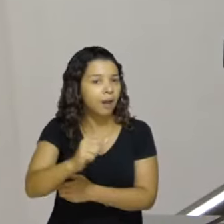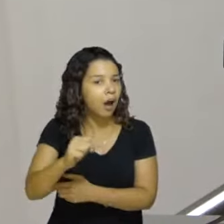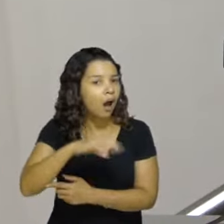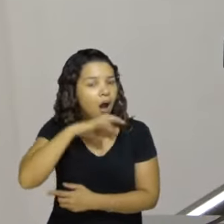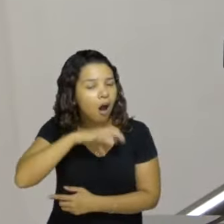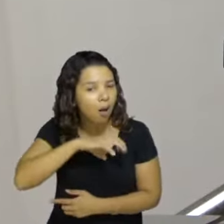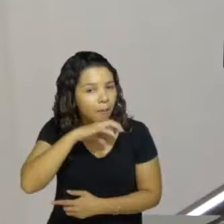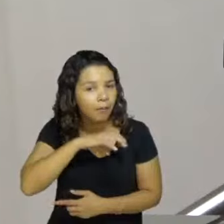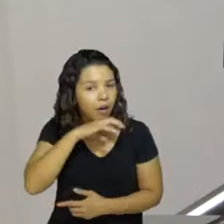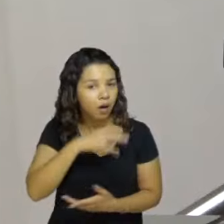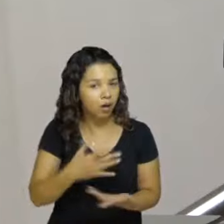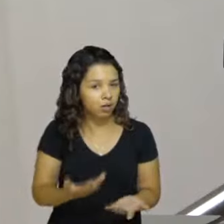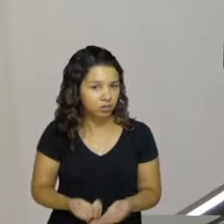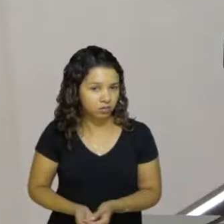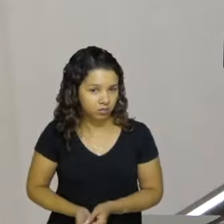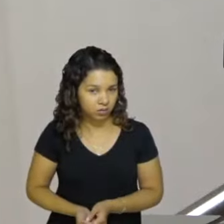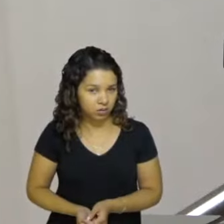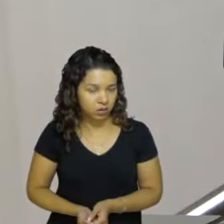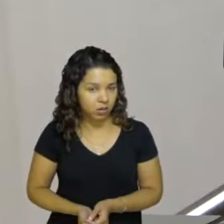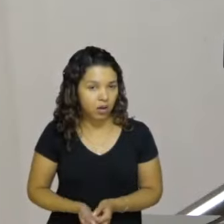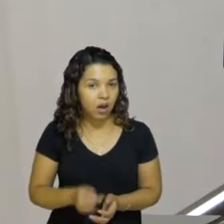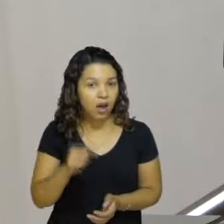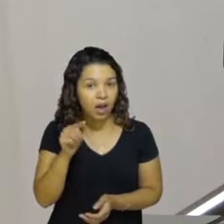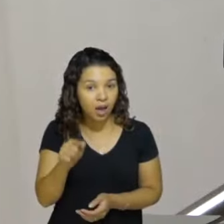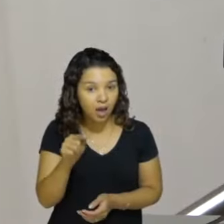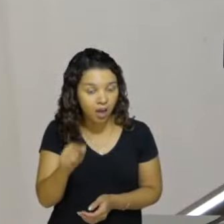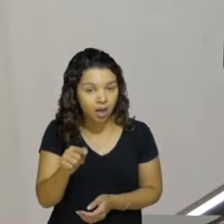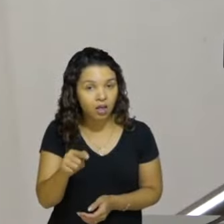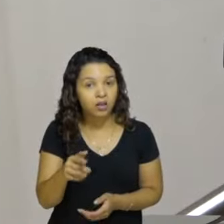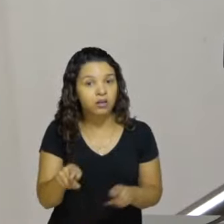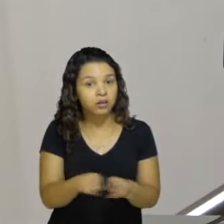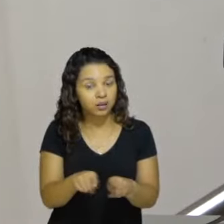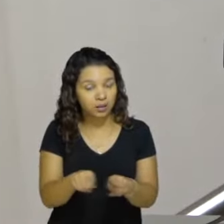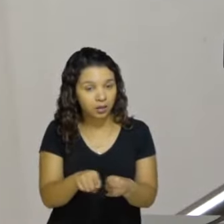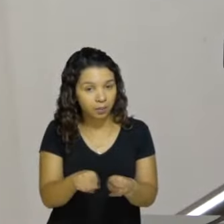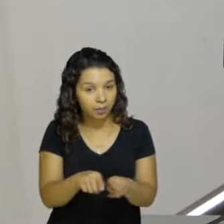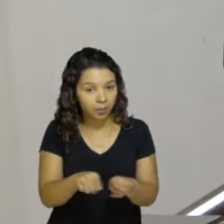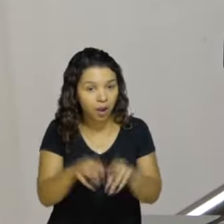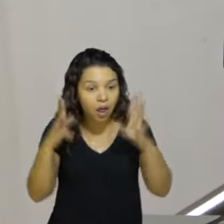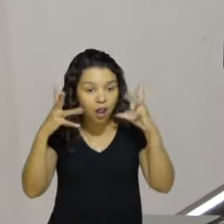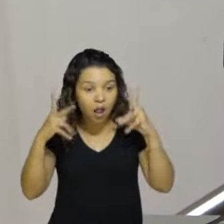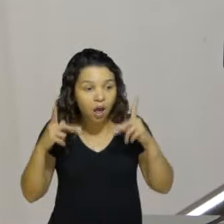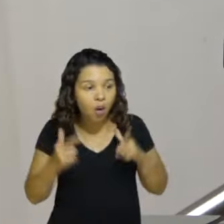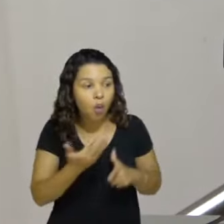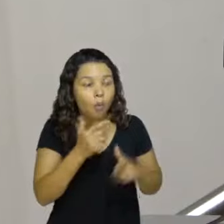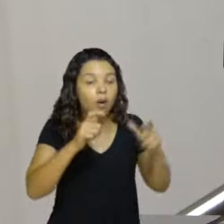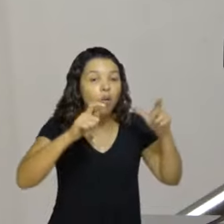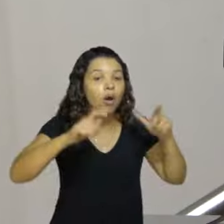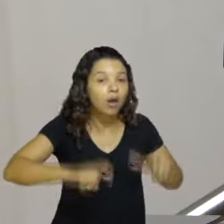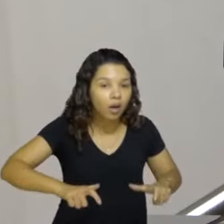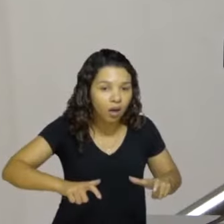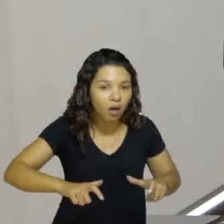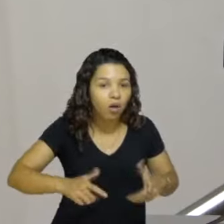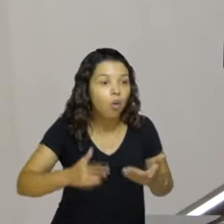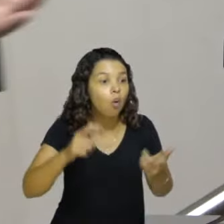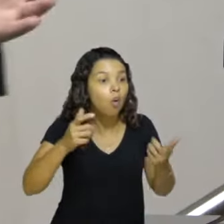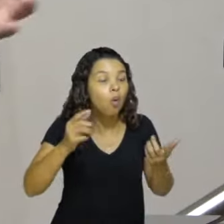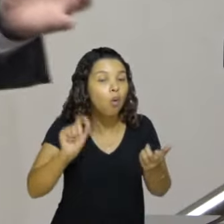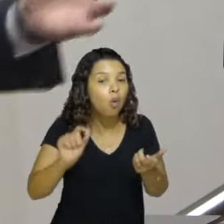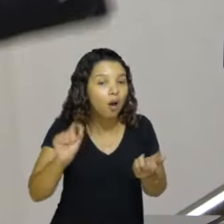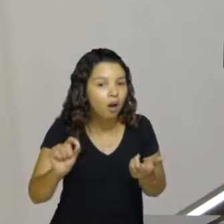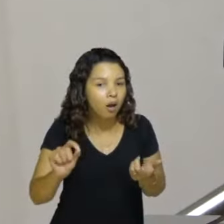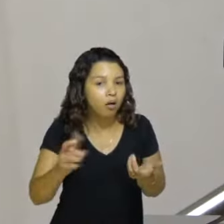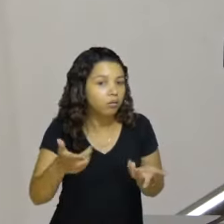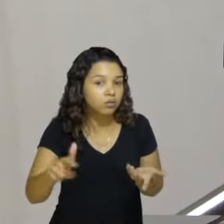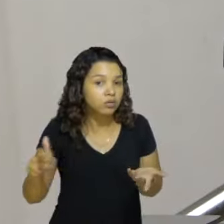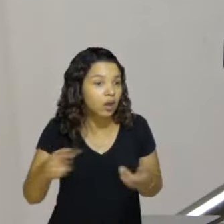a fonte de alimento do leão-baio. E aí nós precisamos ter essa ação. Agora, se nós tivéssemos uma ação real, verdadeira, nós poderíamos